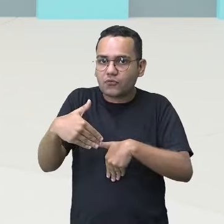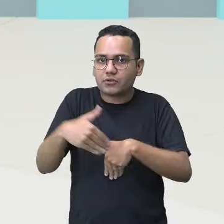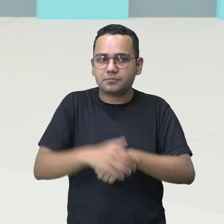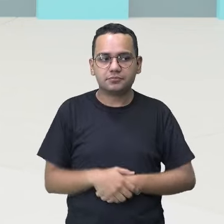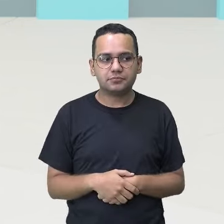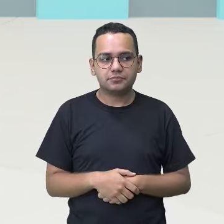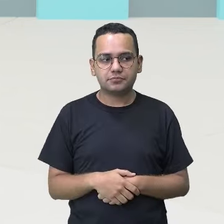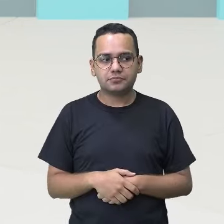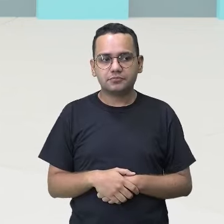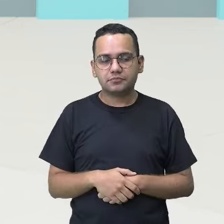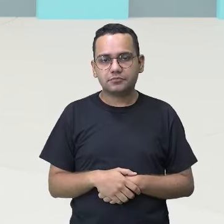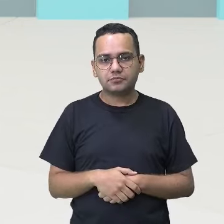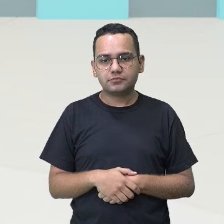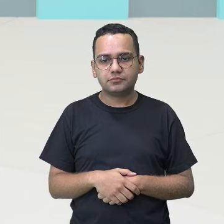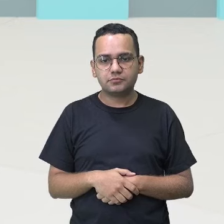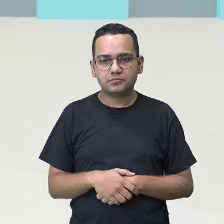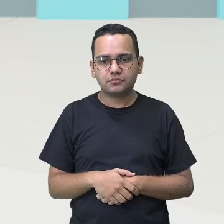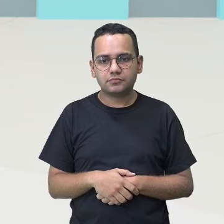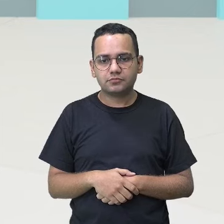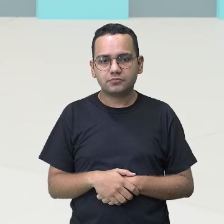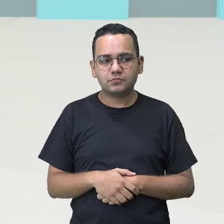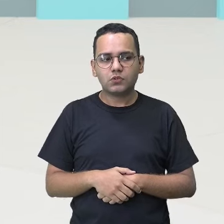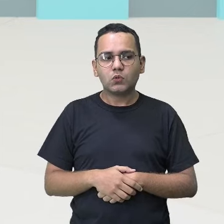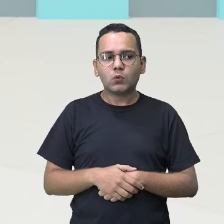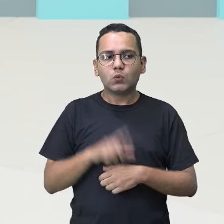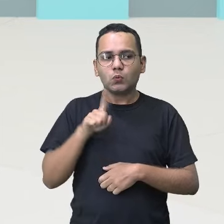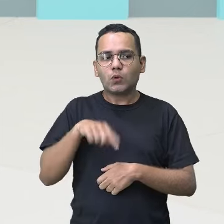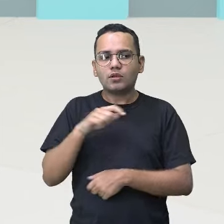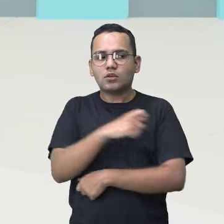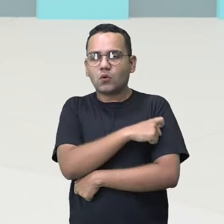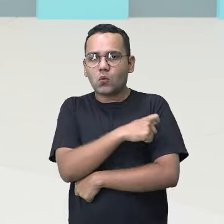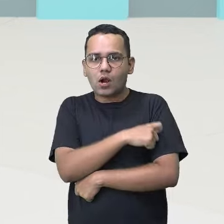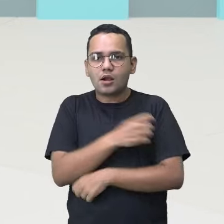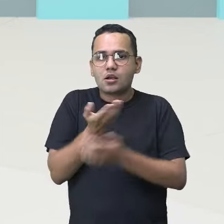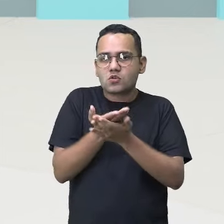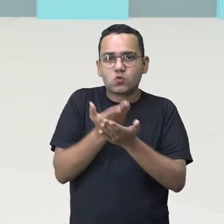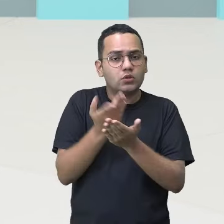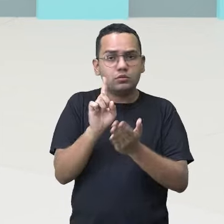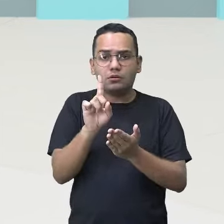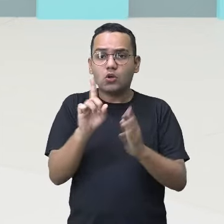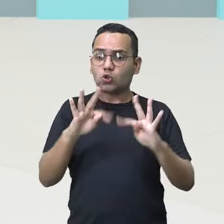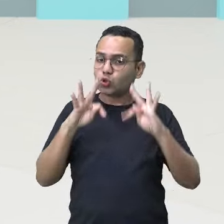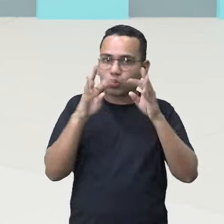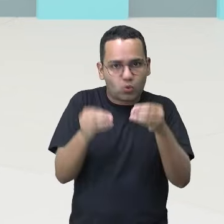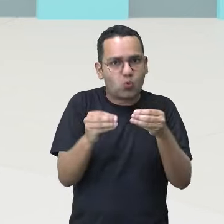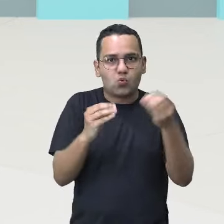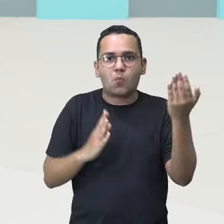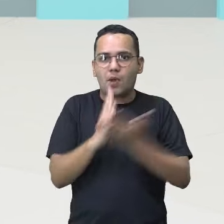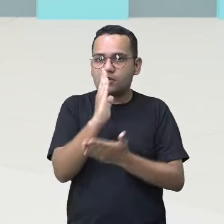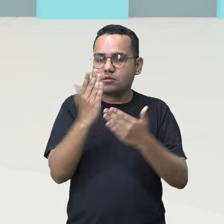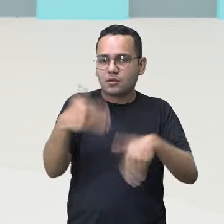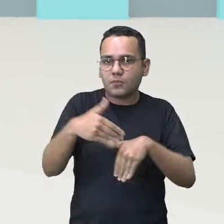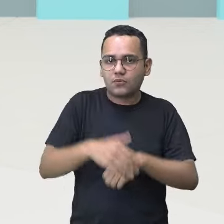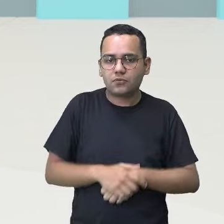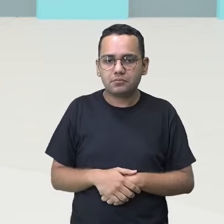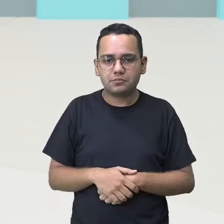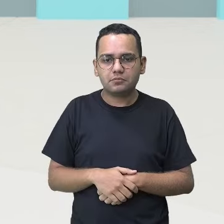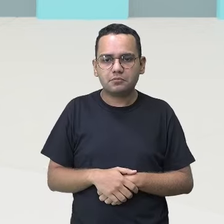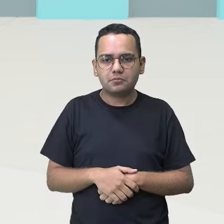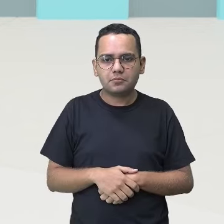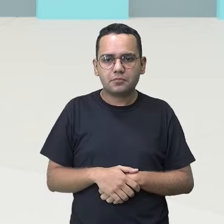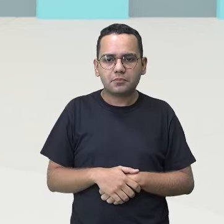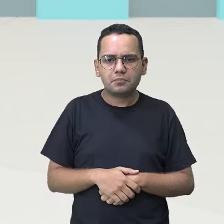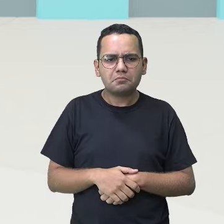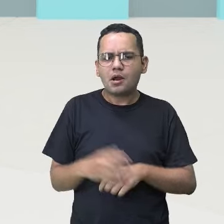vão passar na prova não é só o aluno que estuda mas todos os alunos e qual é a explicação para